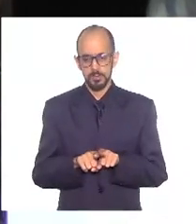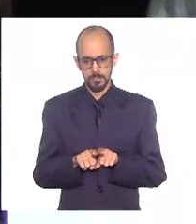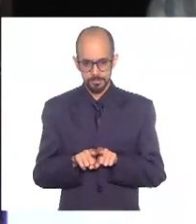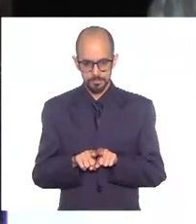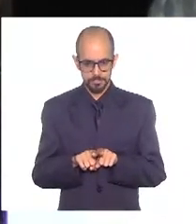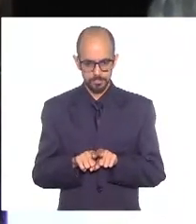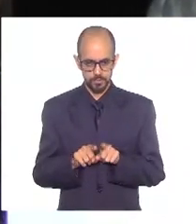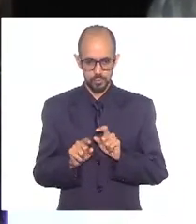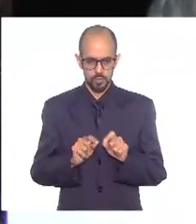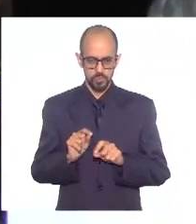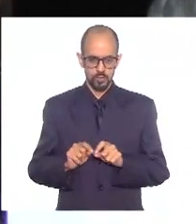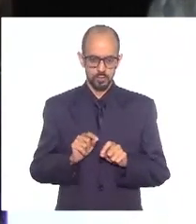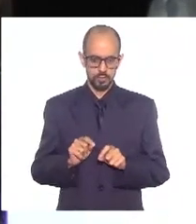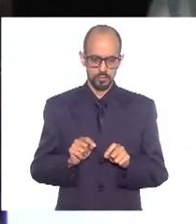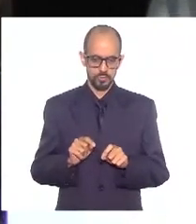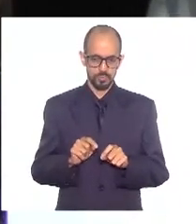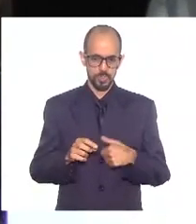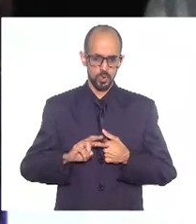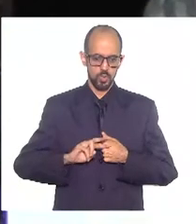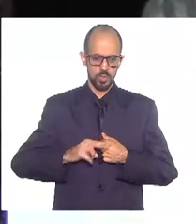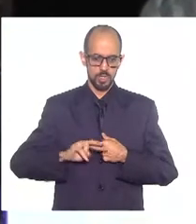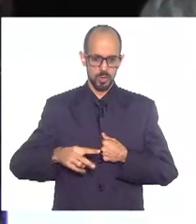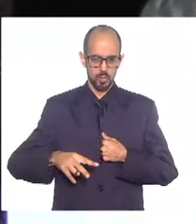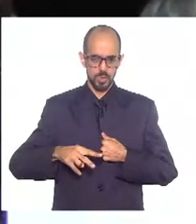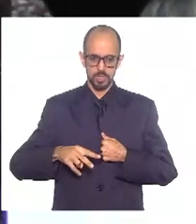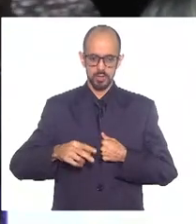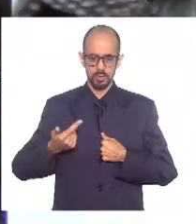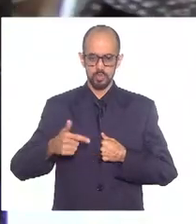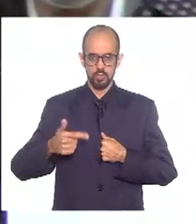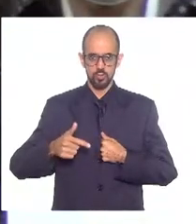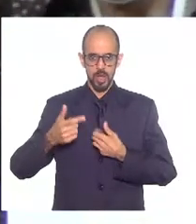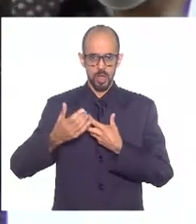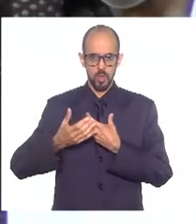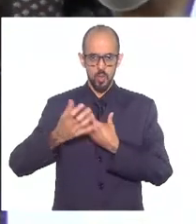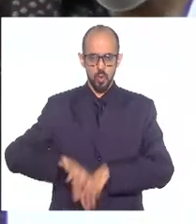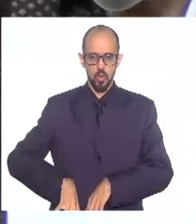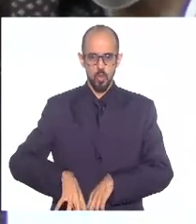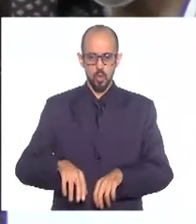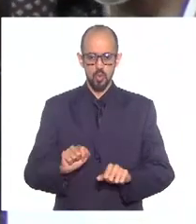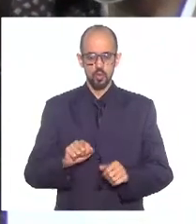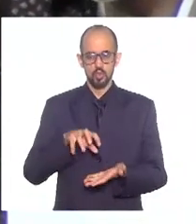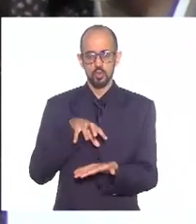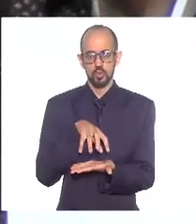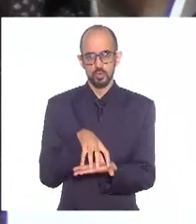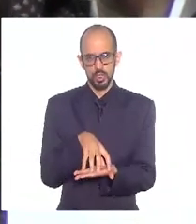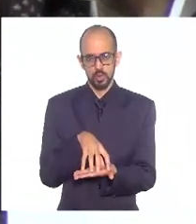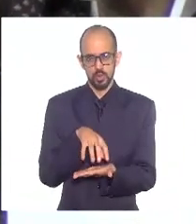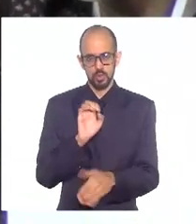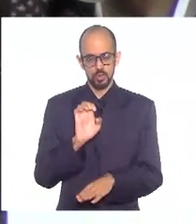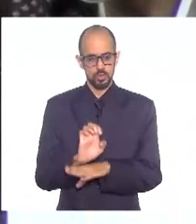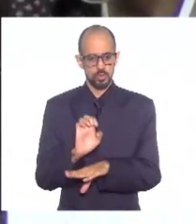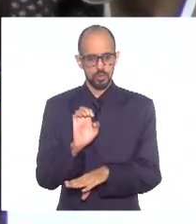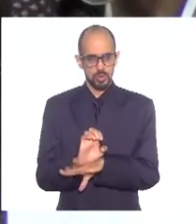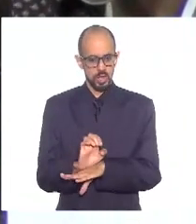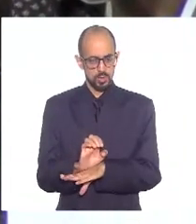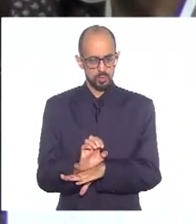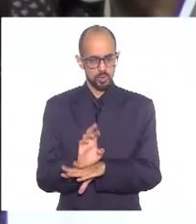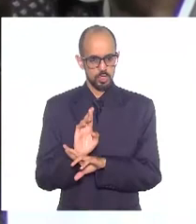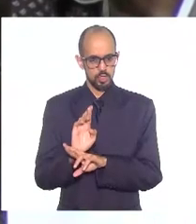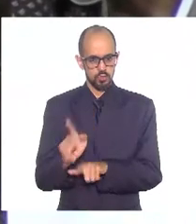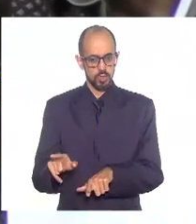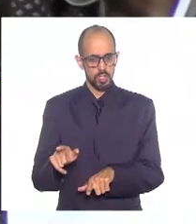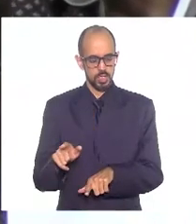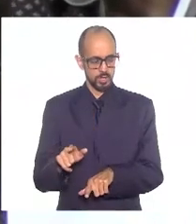a não consequência de concursos por parte dos órgãos do Estado, que diferente,